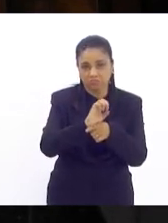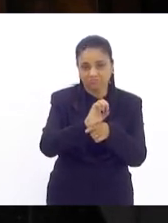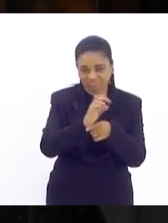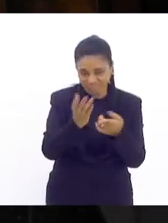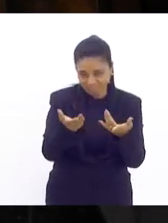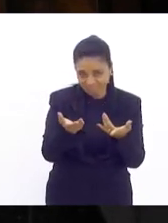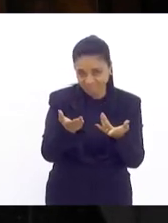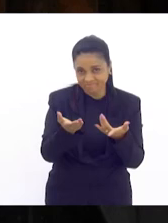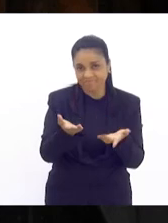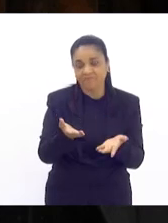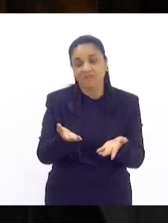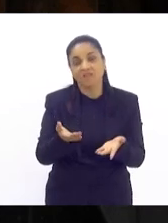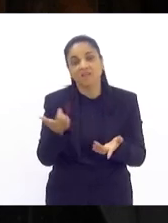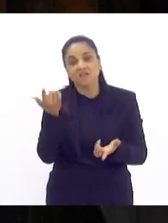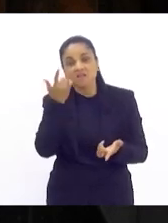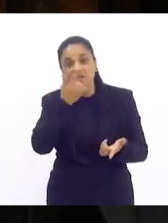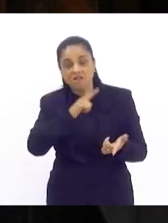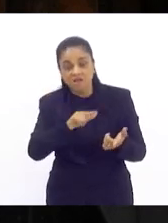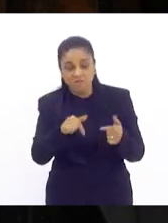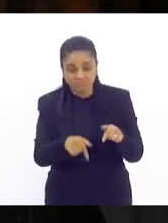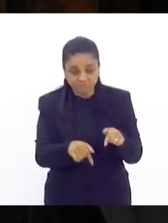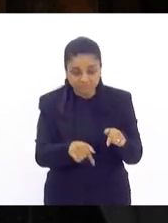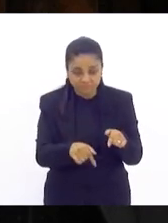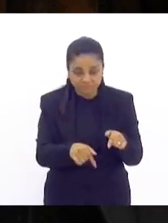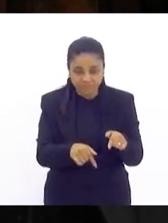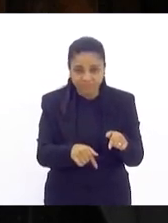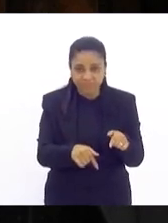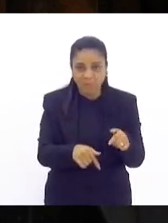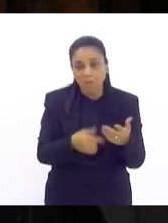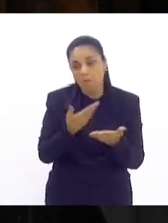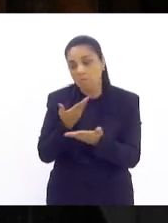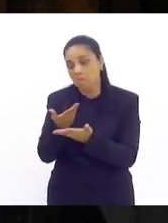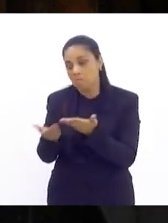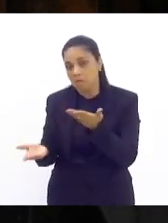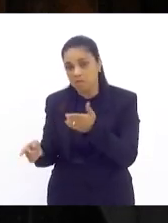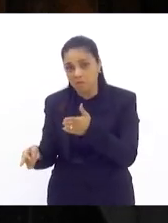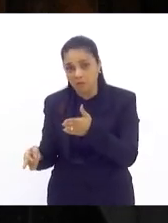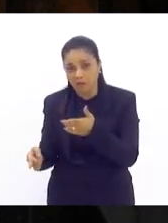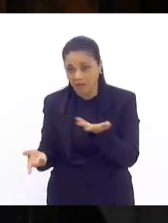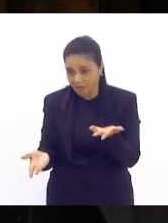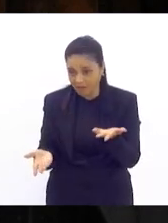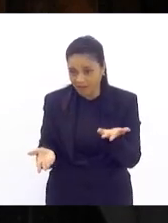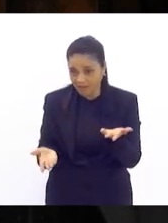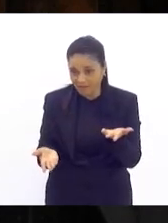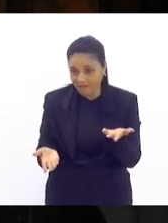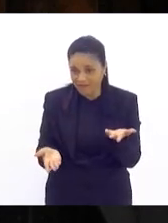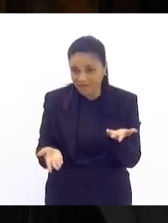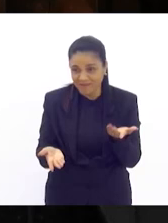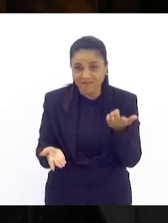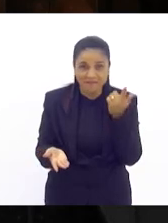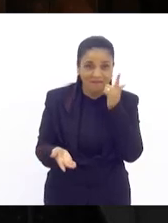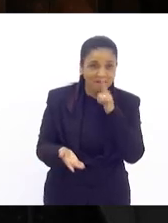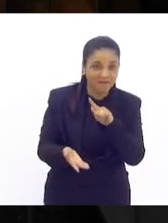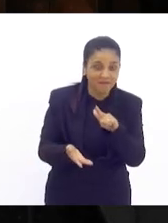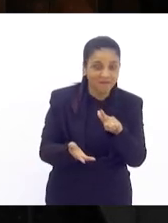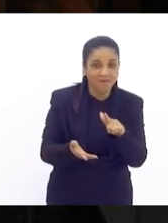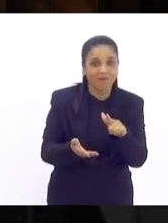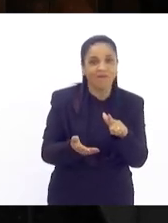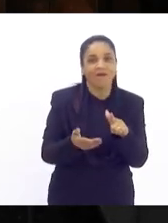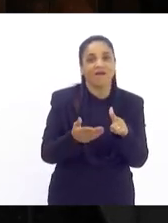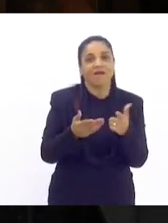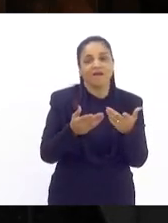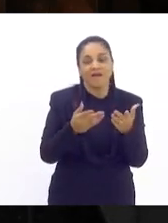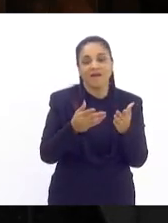uva ganhamos aqui ganhamos a medida liminar no Supremo